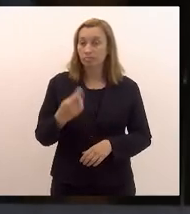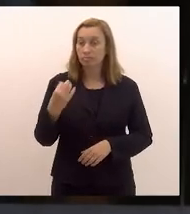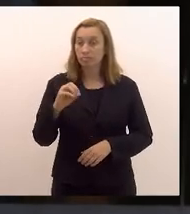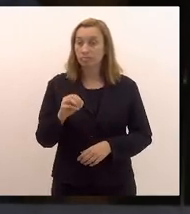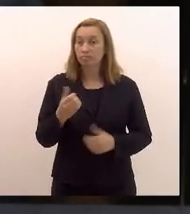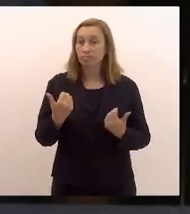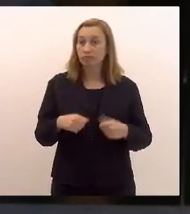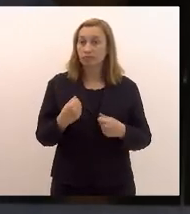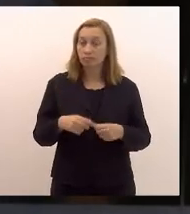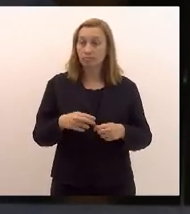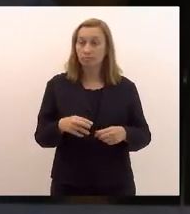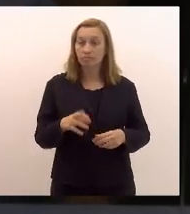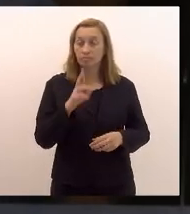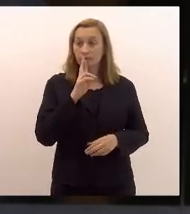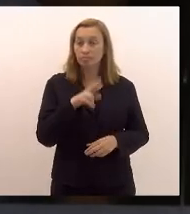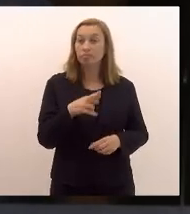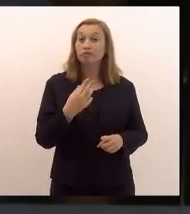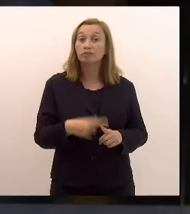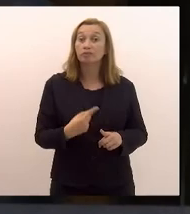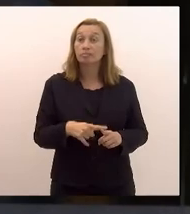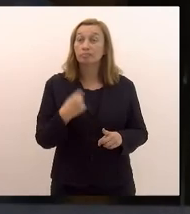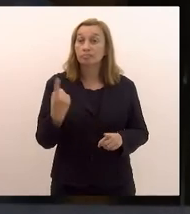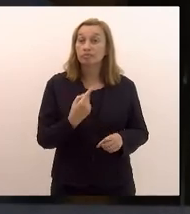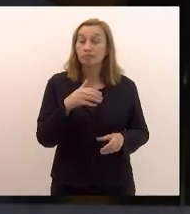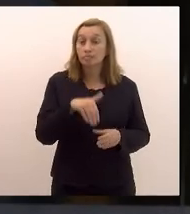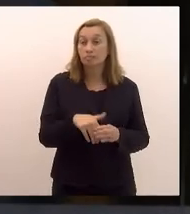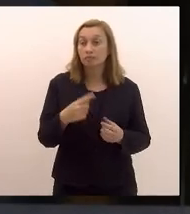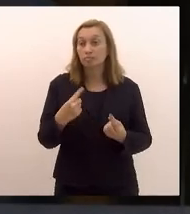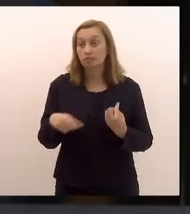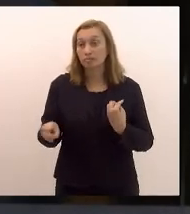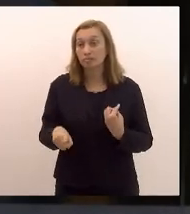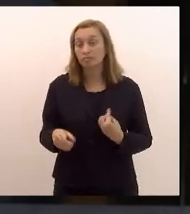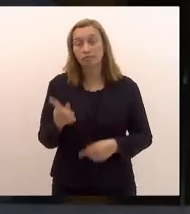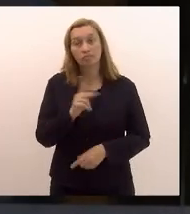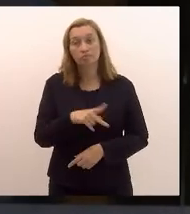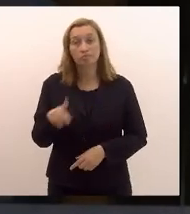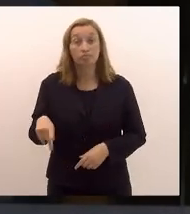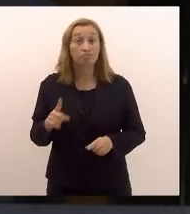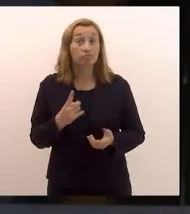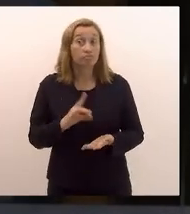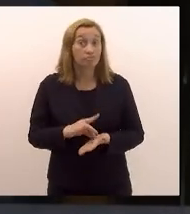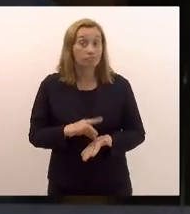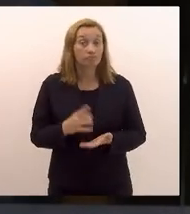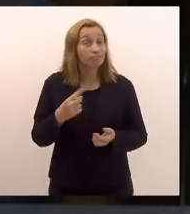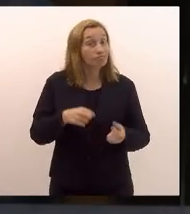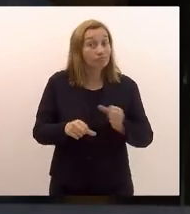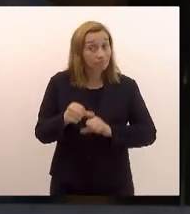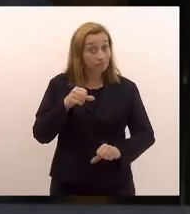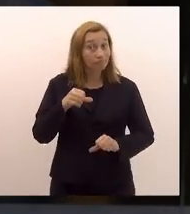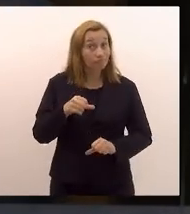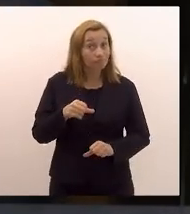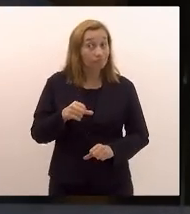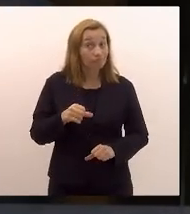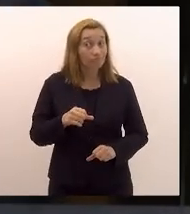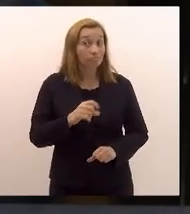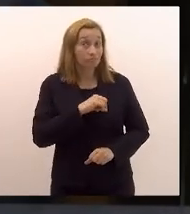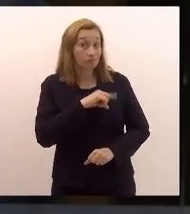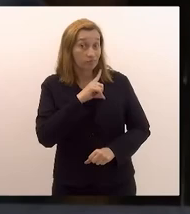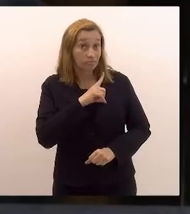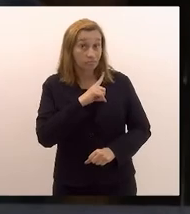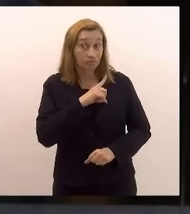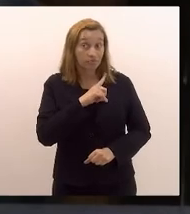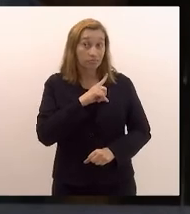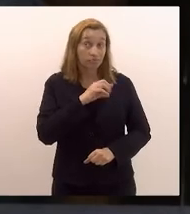a gente tinha que estar respondendo porque nós temos votado contra o professor na verdade eu contrário que ele tinha garantido o aumento